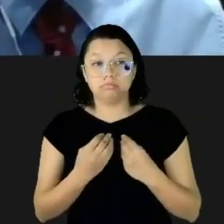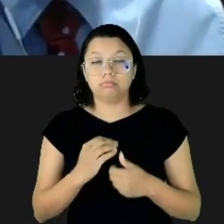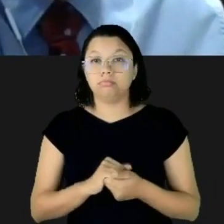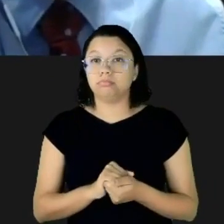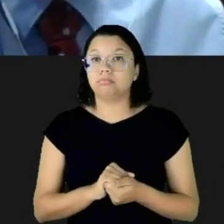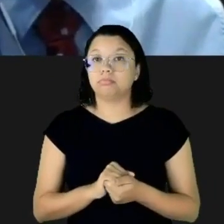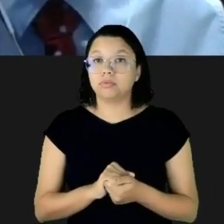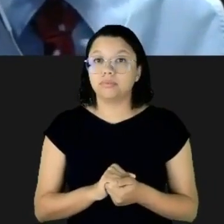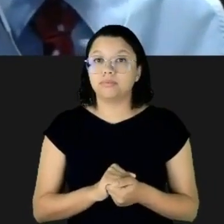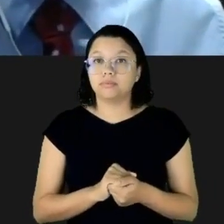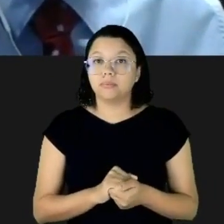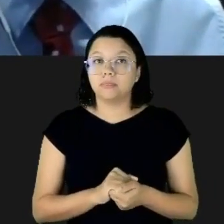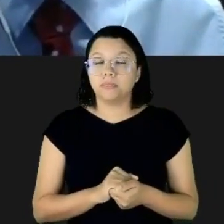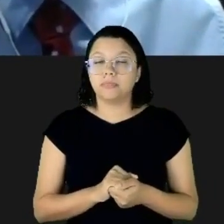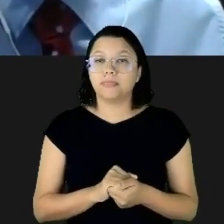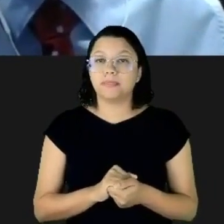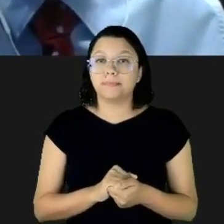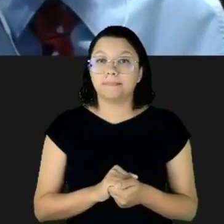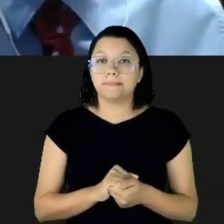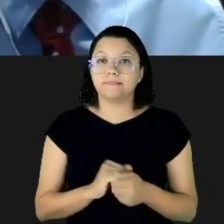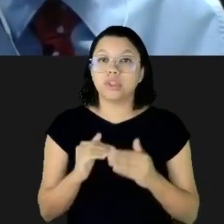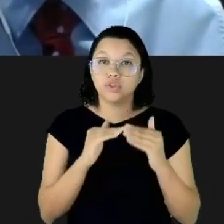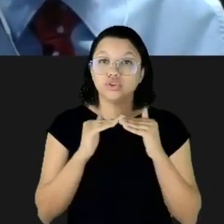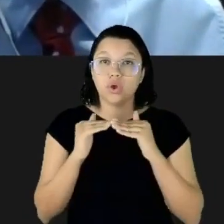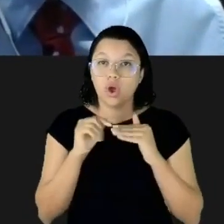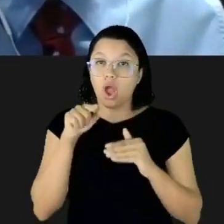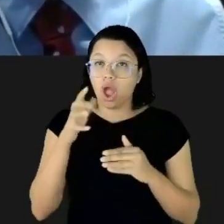conforme o que você quer